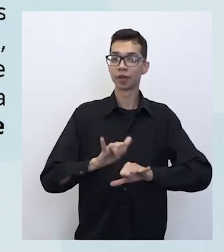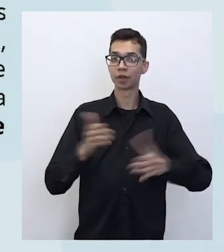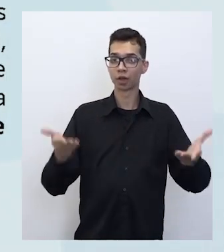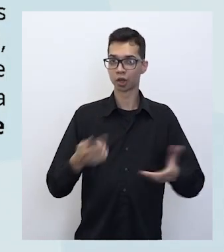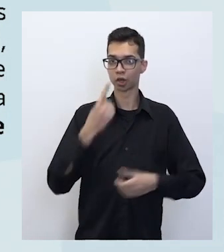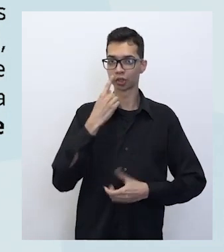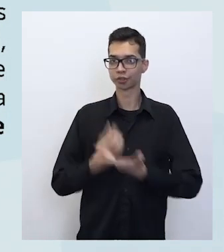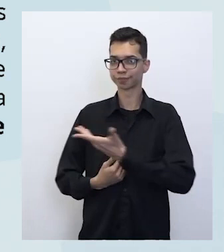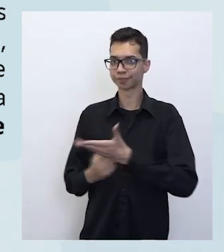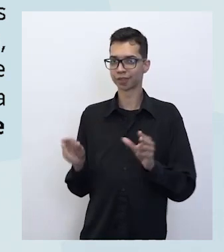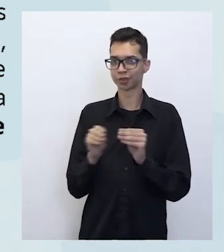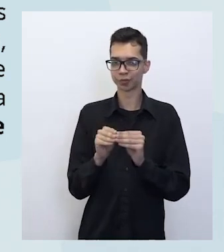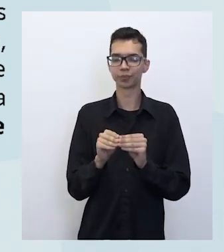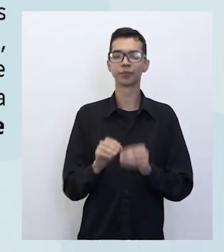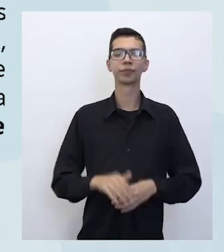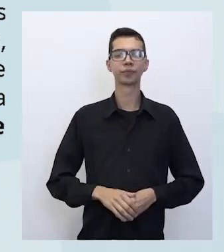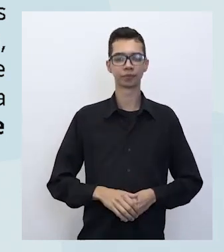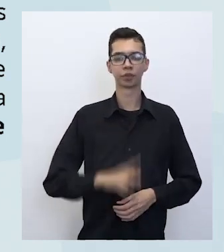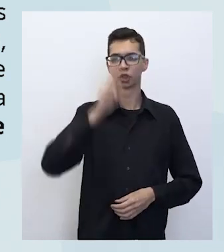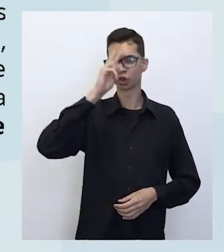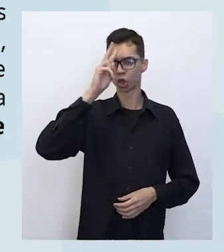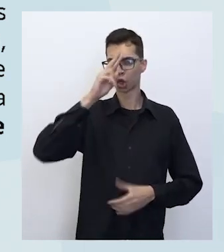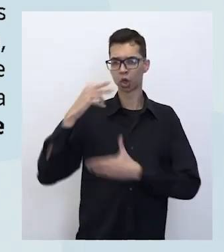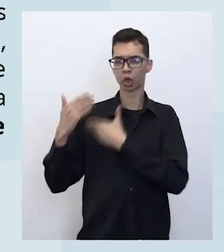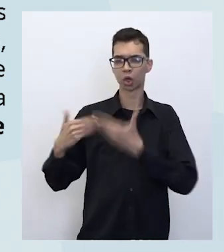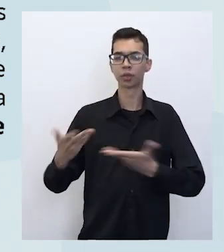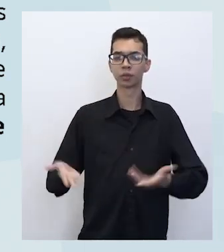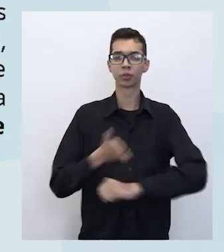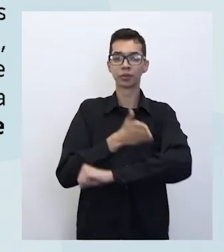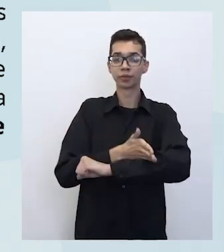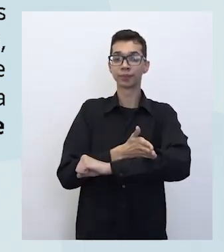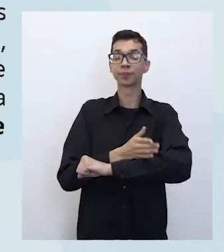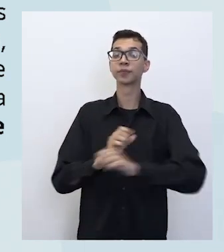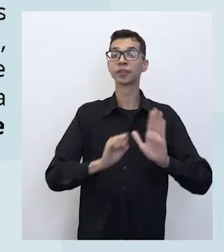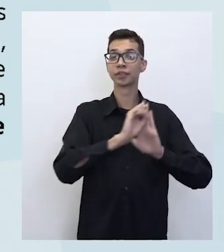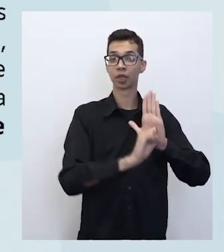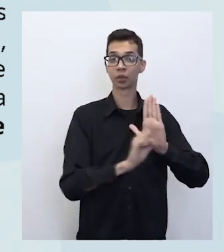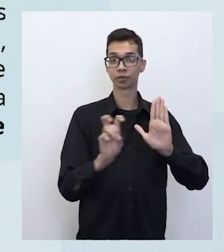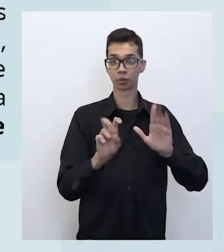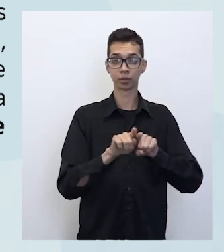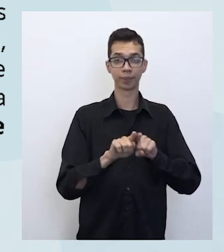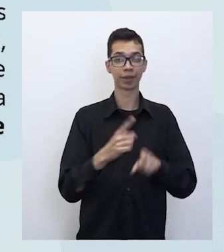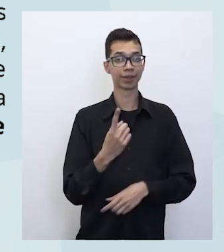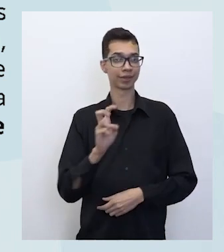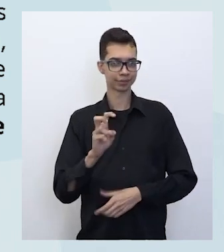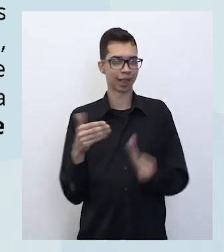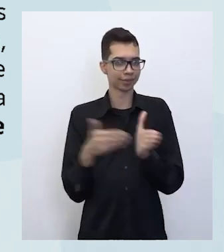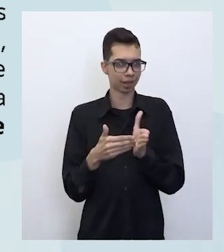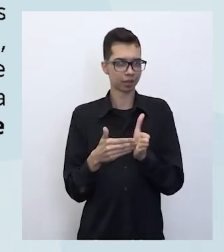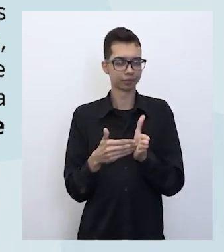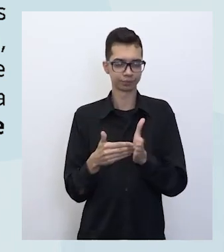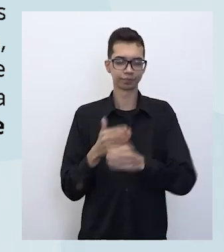a historiografia, a Idade Média posiciona-se entre os séculos V e XV. Foi nesse período